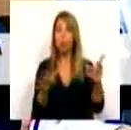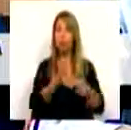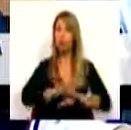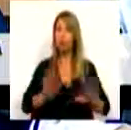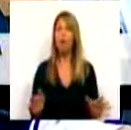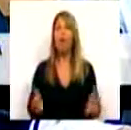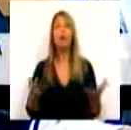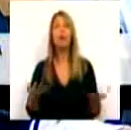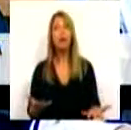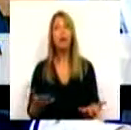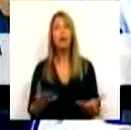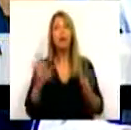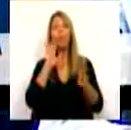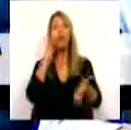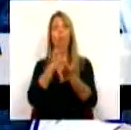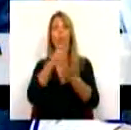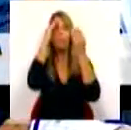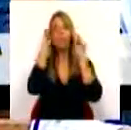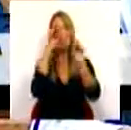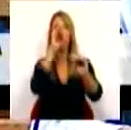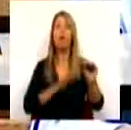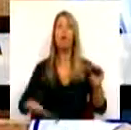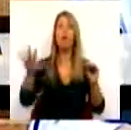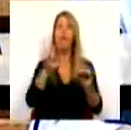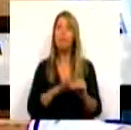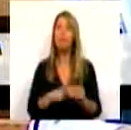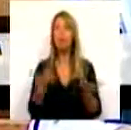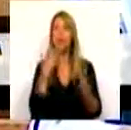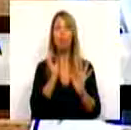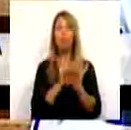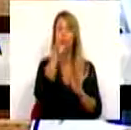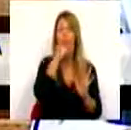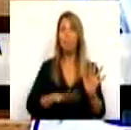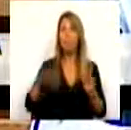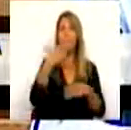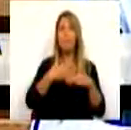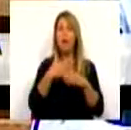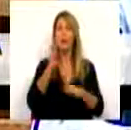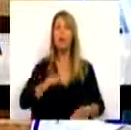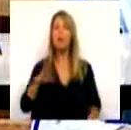para o fim a educação ambiental, cujo aviso fundamental com 1,5 milhão de euros foi